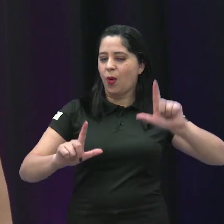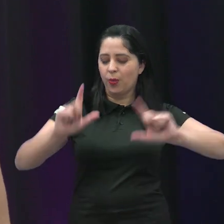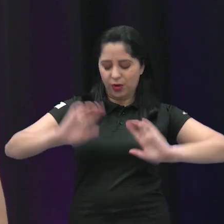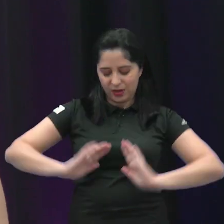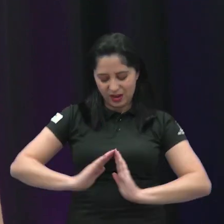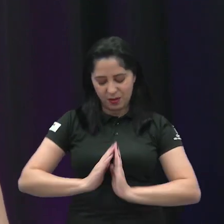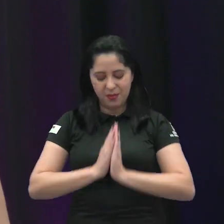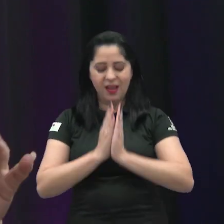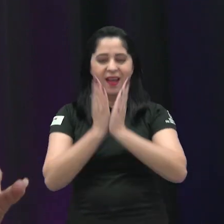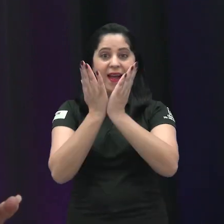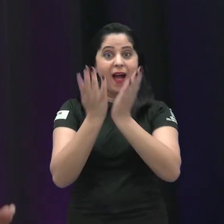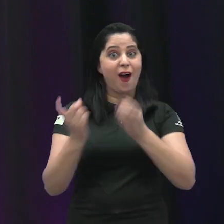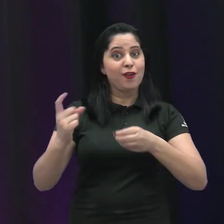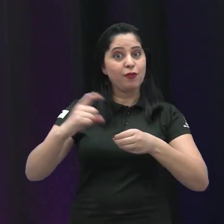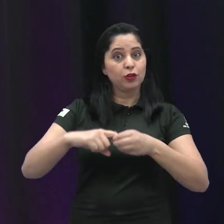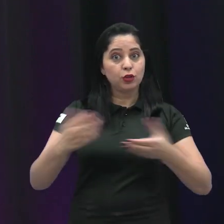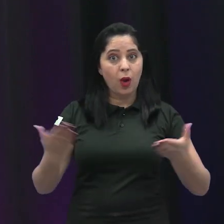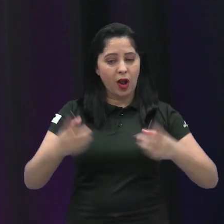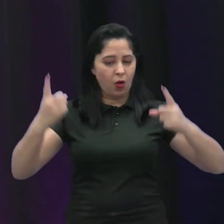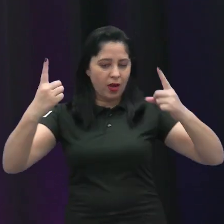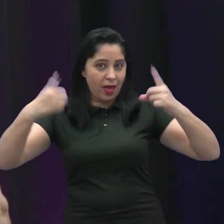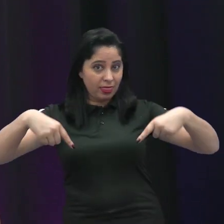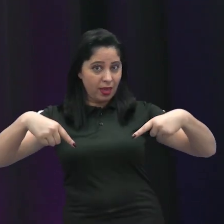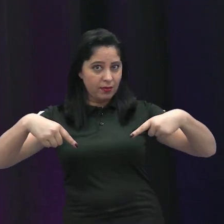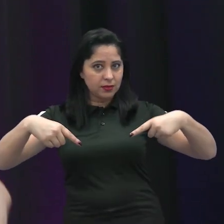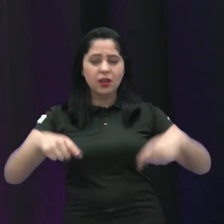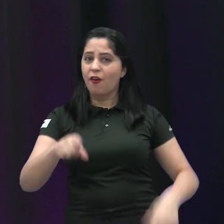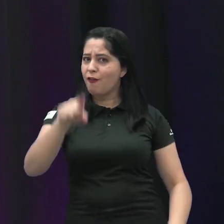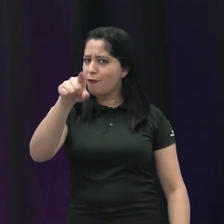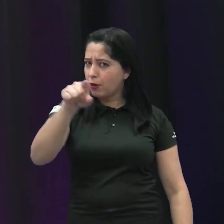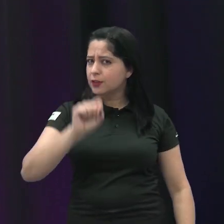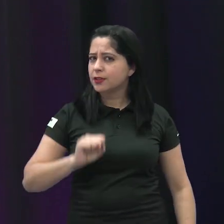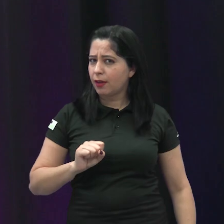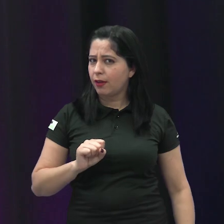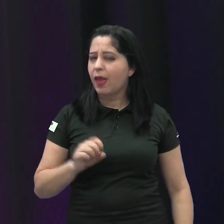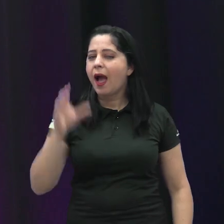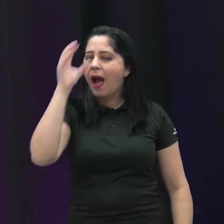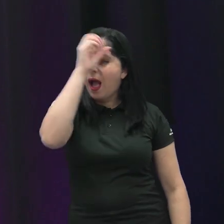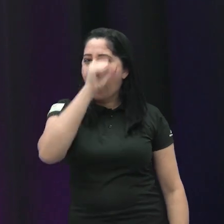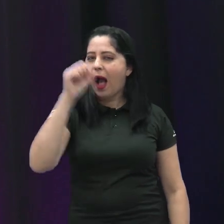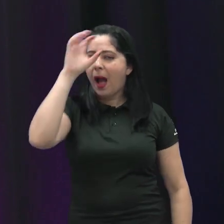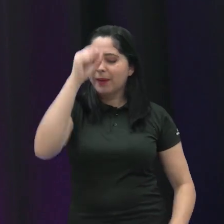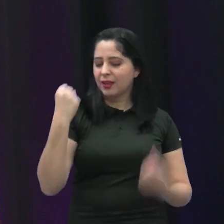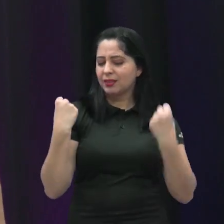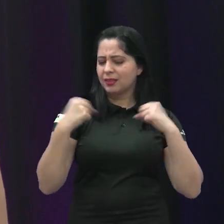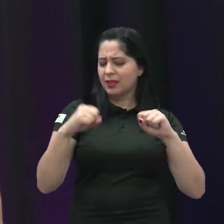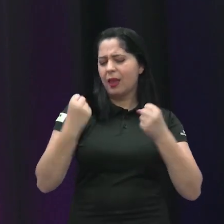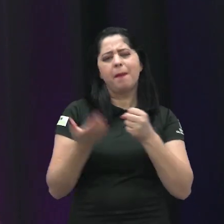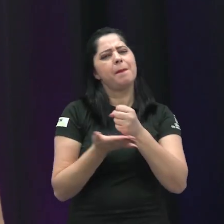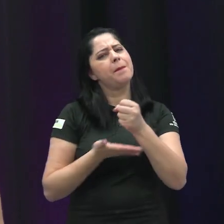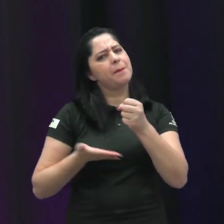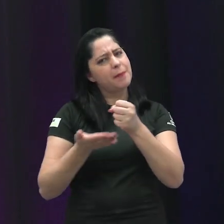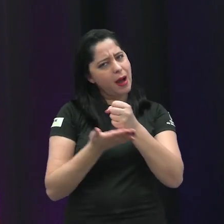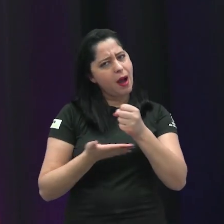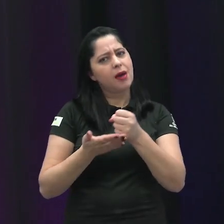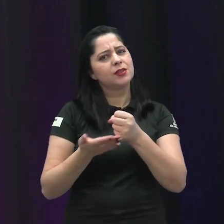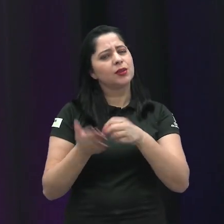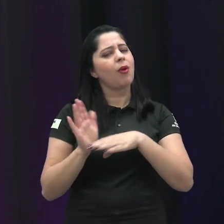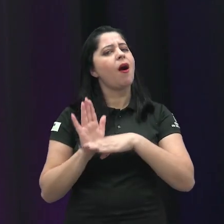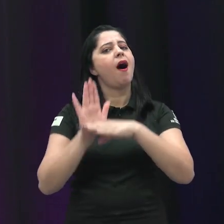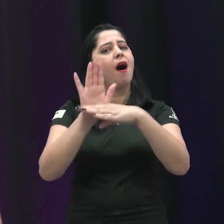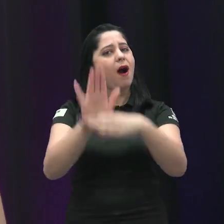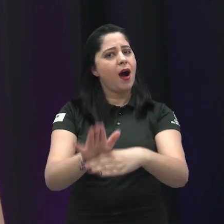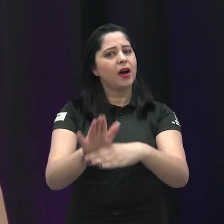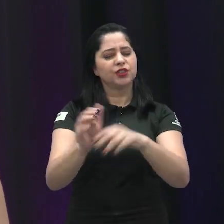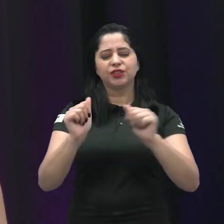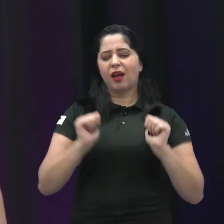Gente, voltamos com inspiração e agora o desafio é para vocês. Vamos aprender exercícios básicos que podem